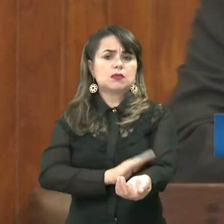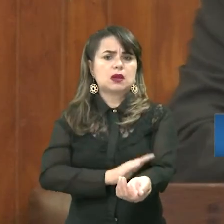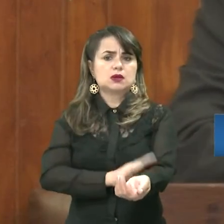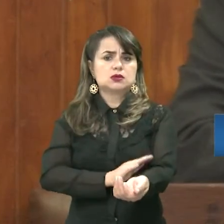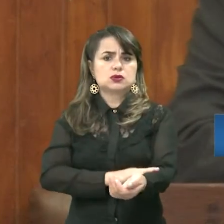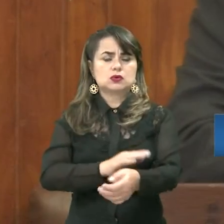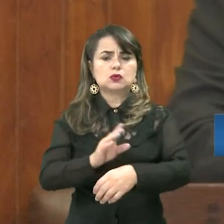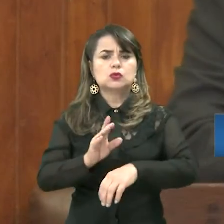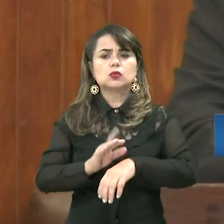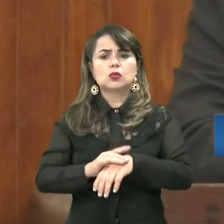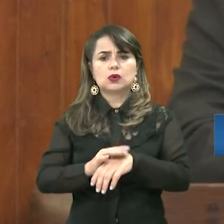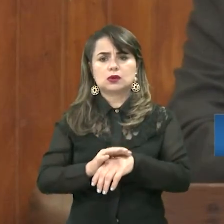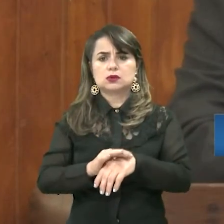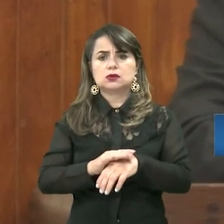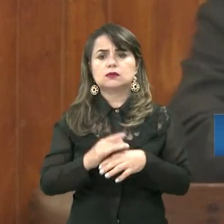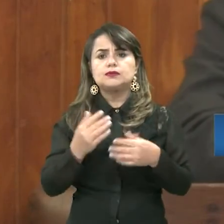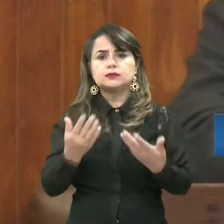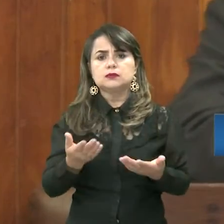nossa preocupação,